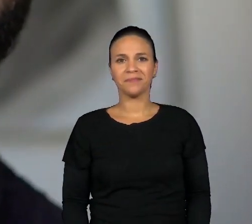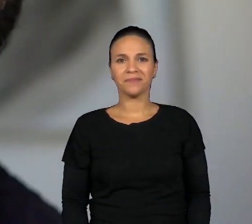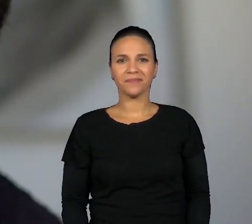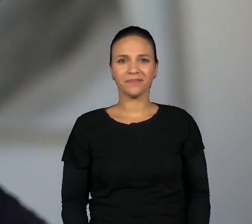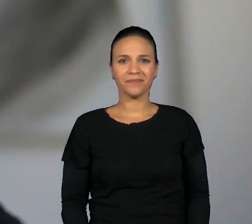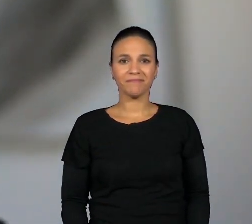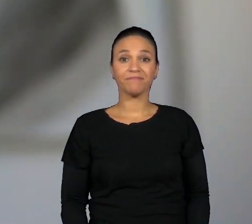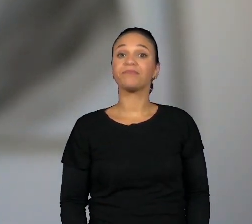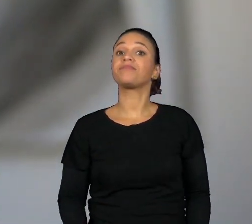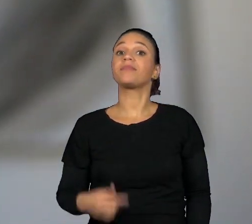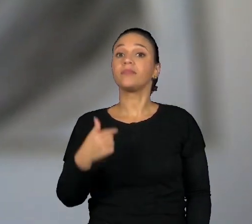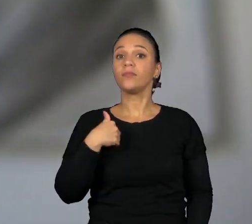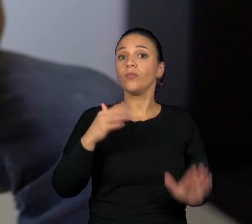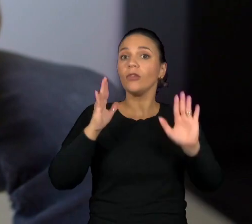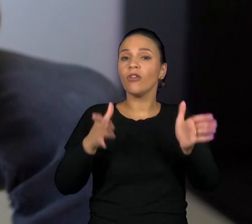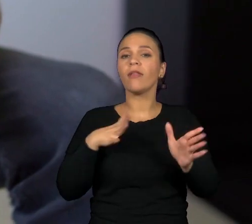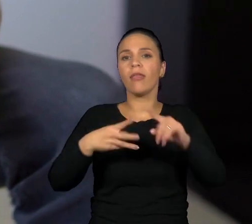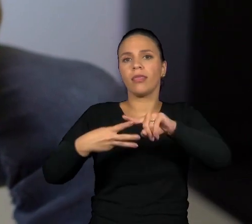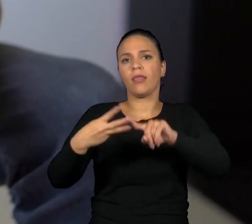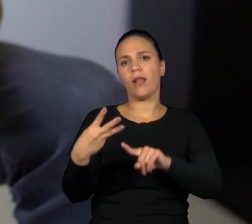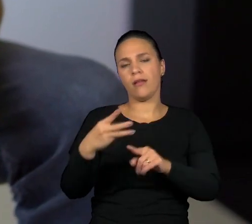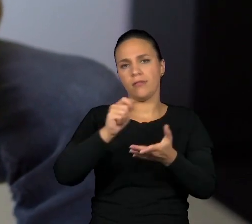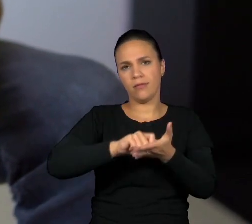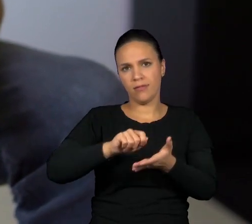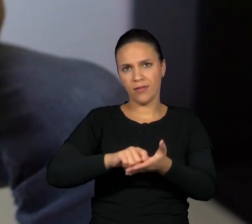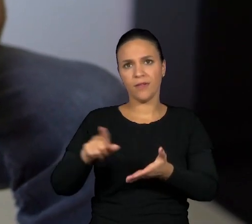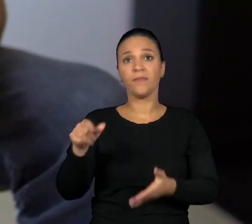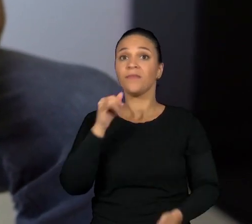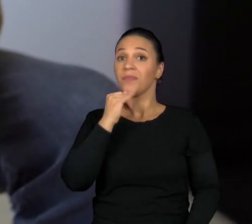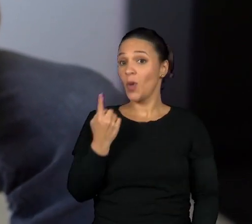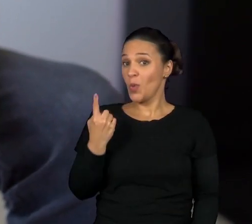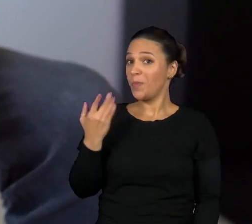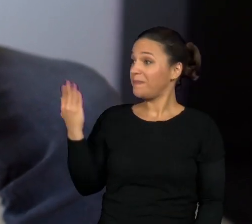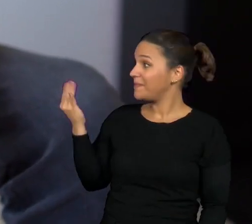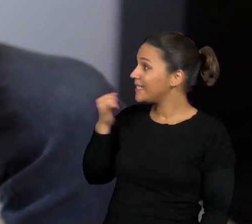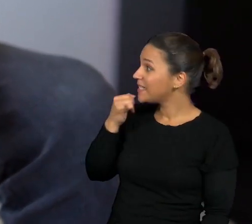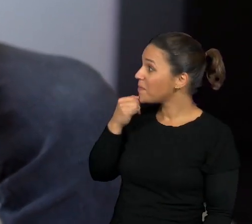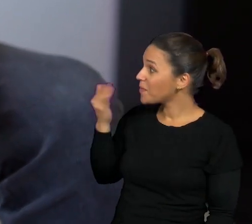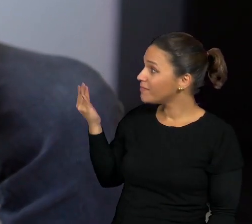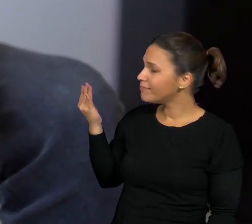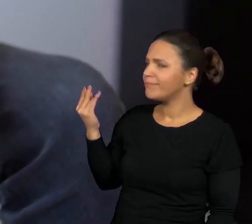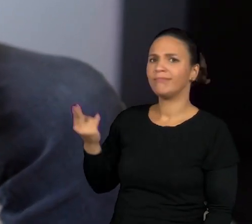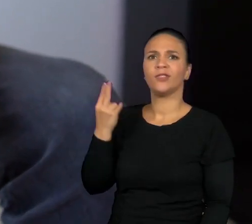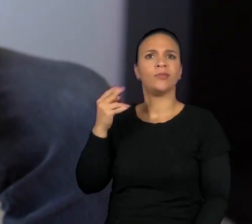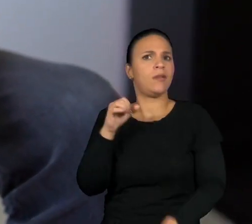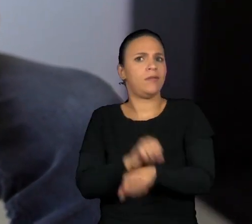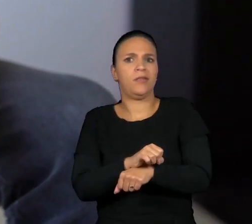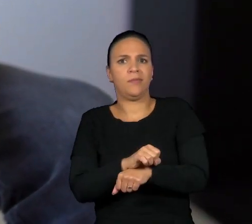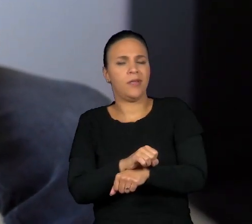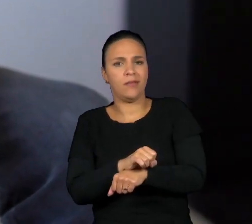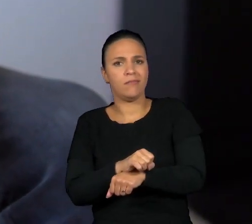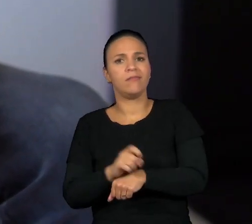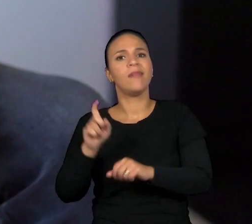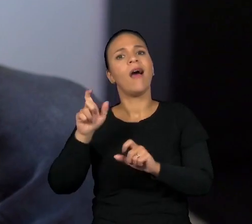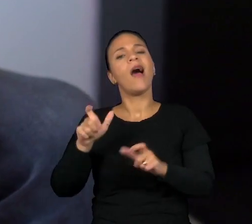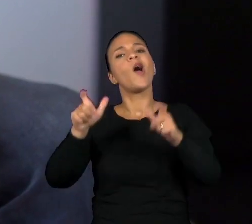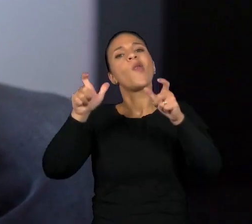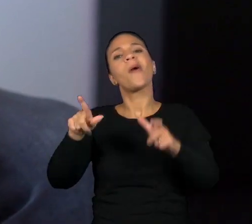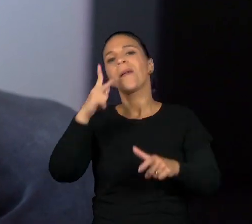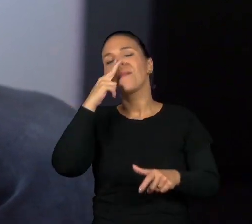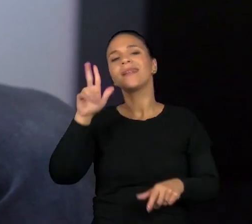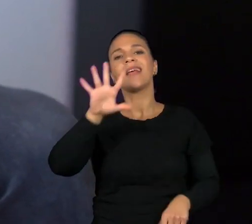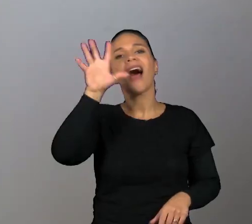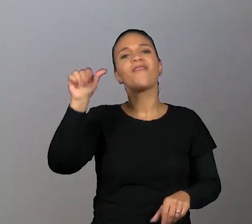Tenho 3 obras afrofuturistas. Uma é o Não Podemos Esperar. É uma obra que passa numa África unificada, então já traz